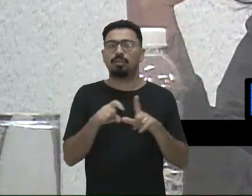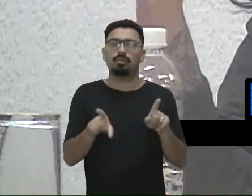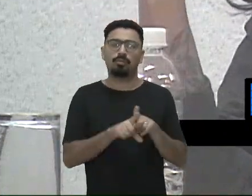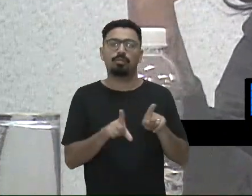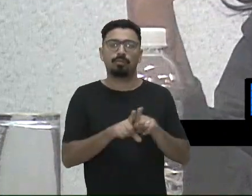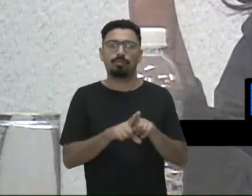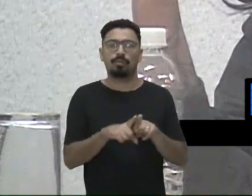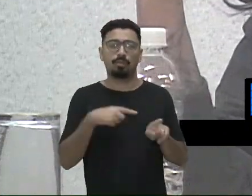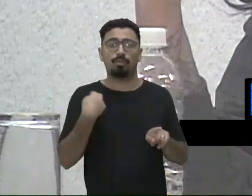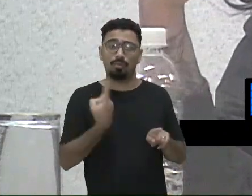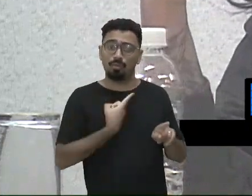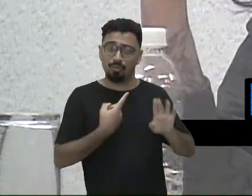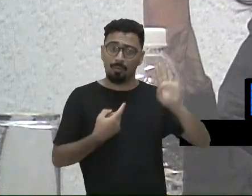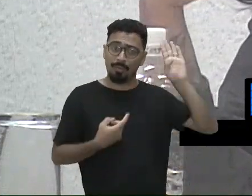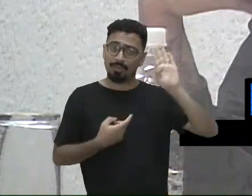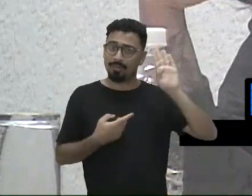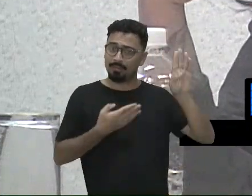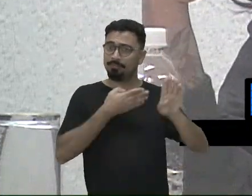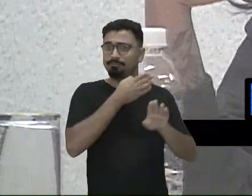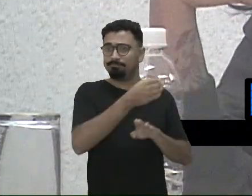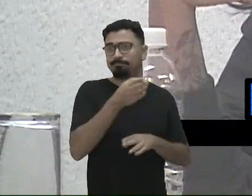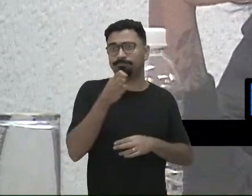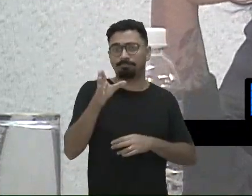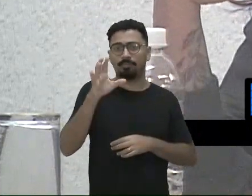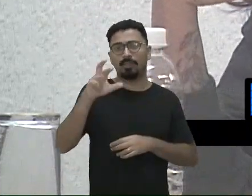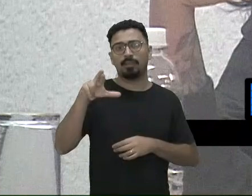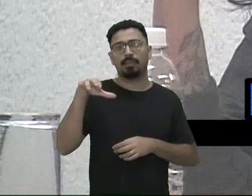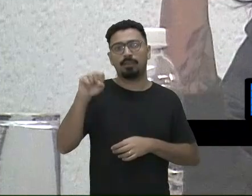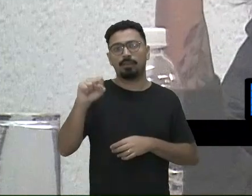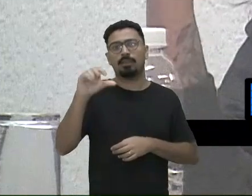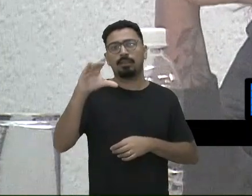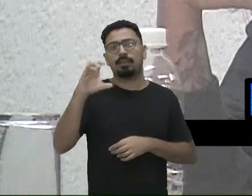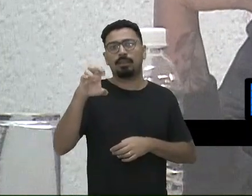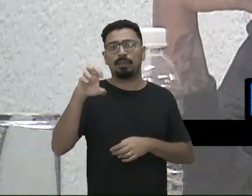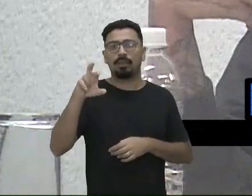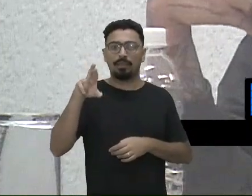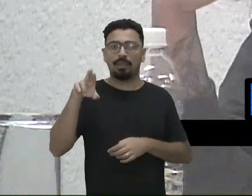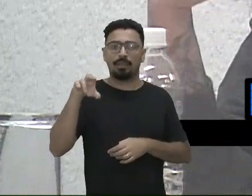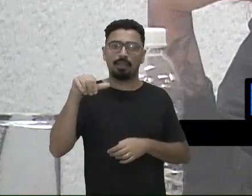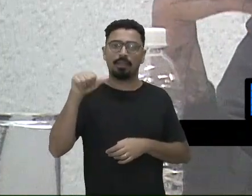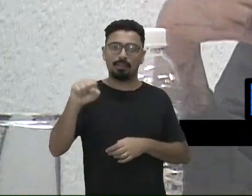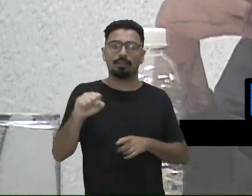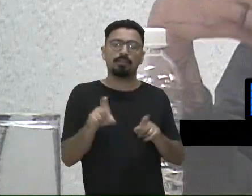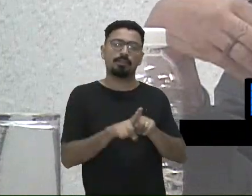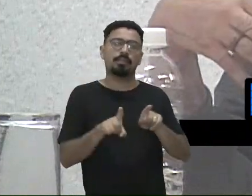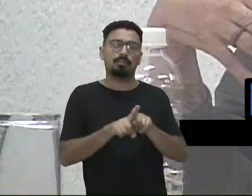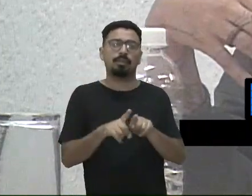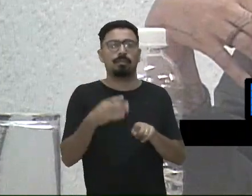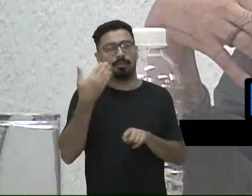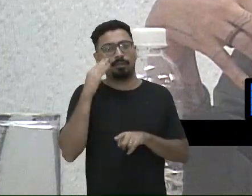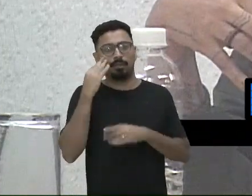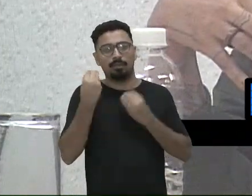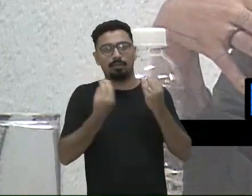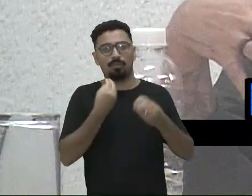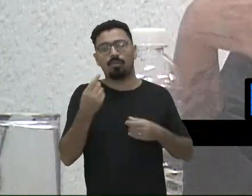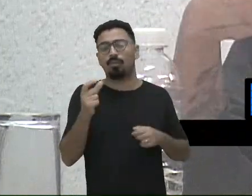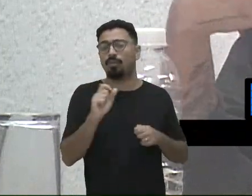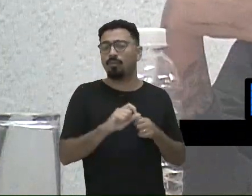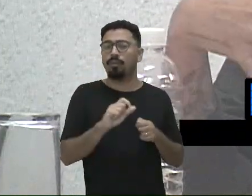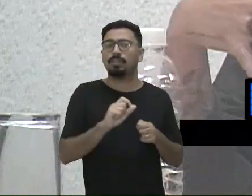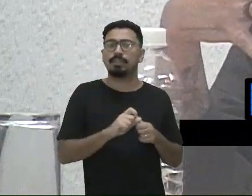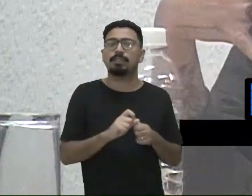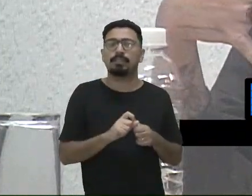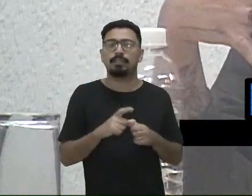Nosso mandato foi em todos os CRAS e CREAs para entender como era feito